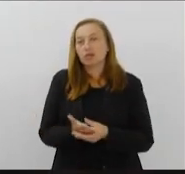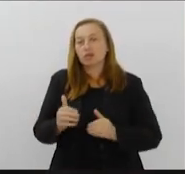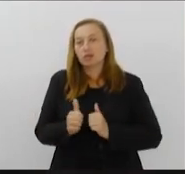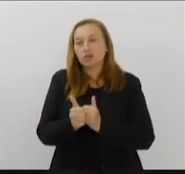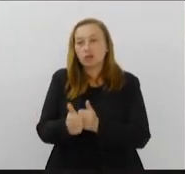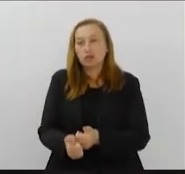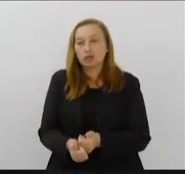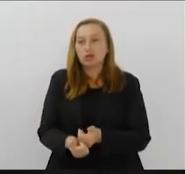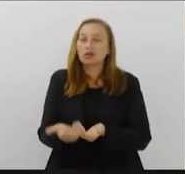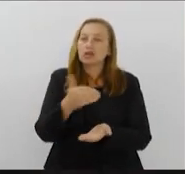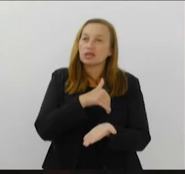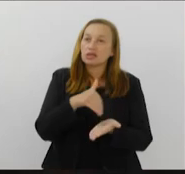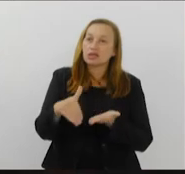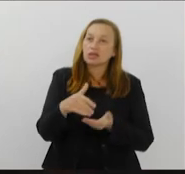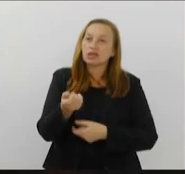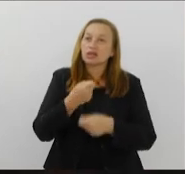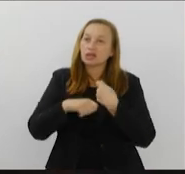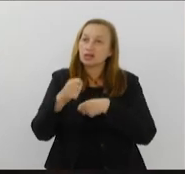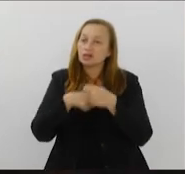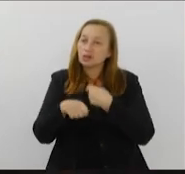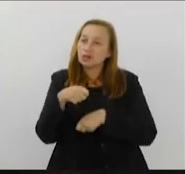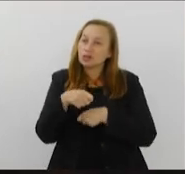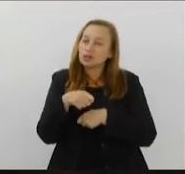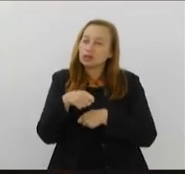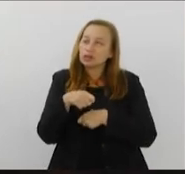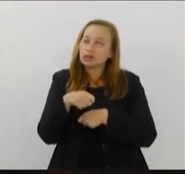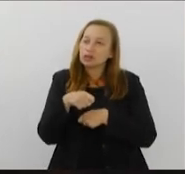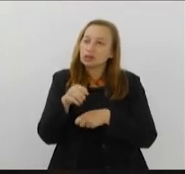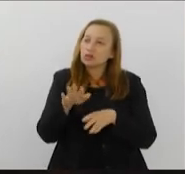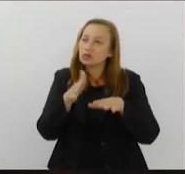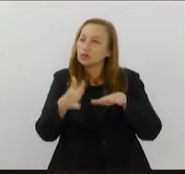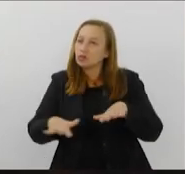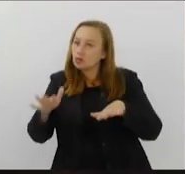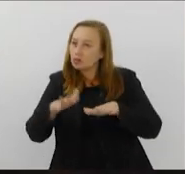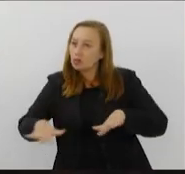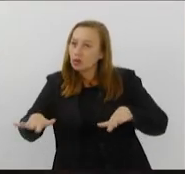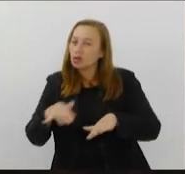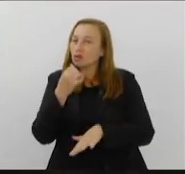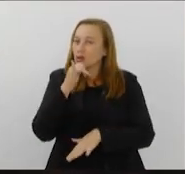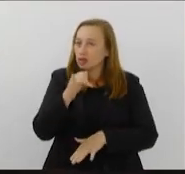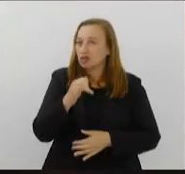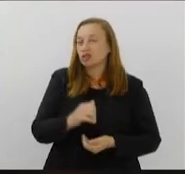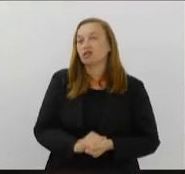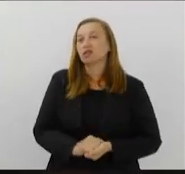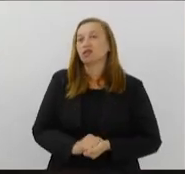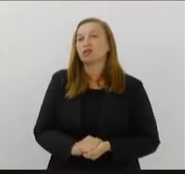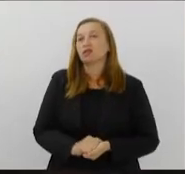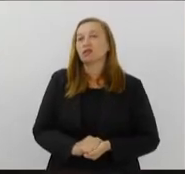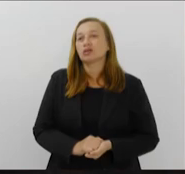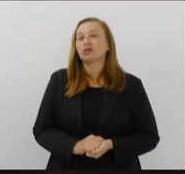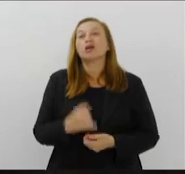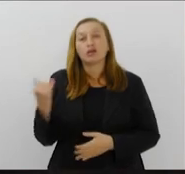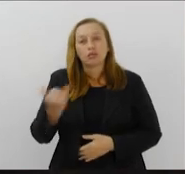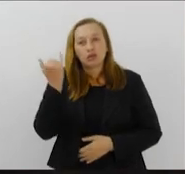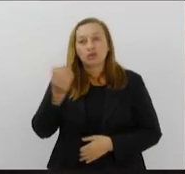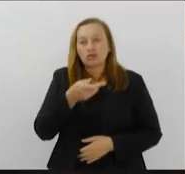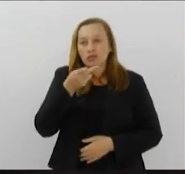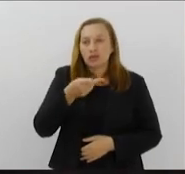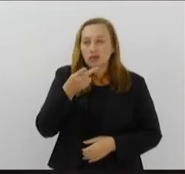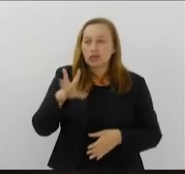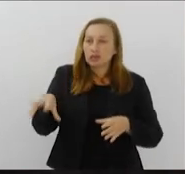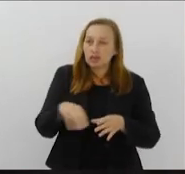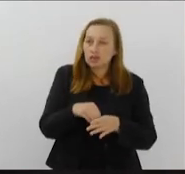pela Secretaria de Economia do Mar, né, de Energia e Economia do Mar. E aí é importante destacar que,